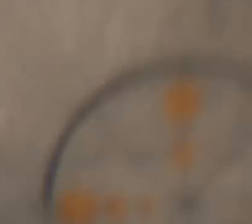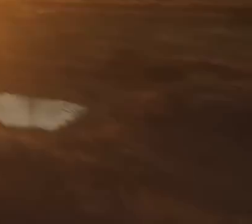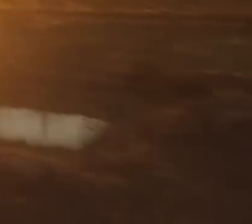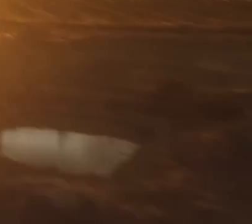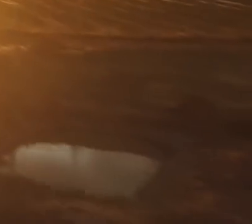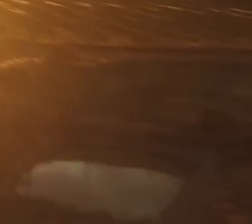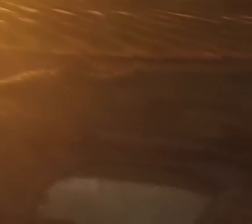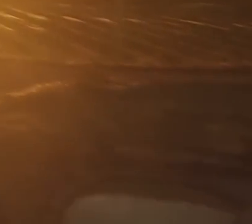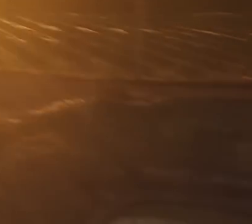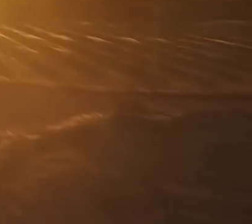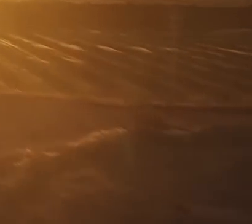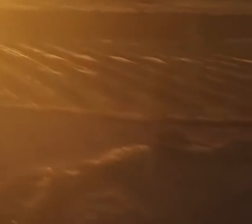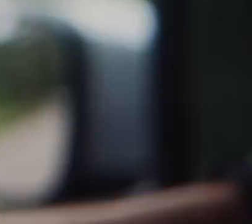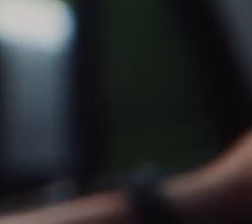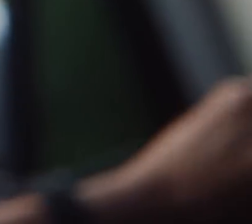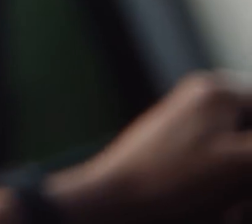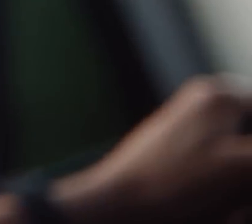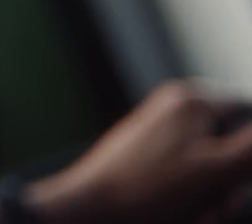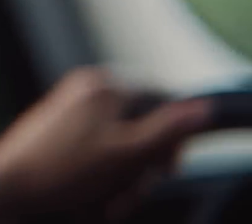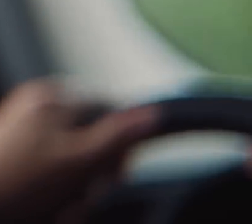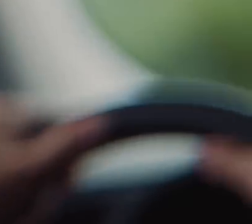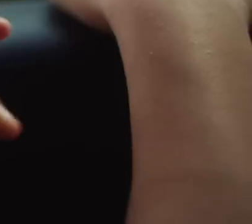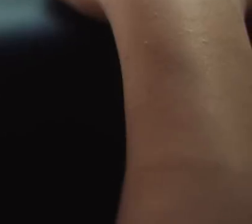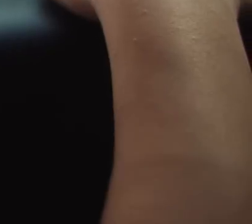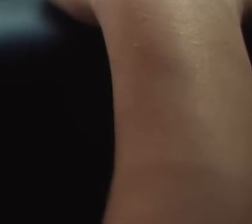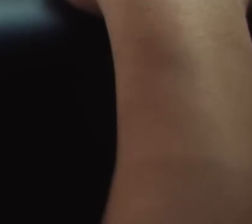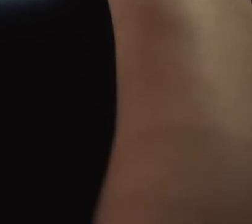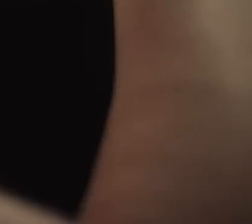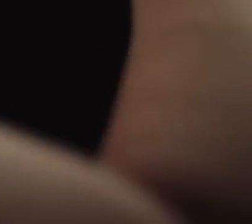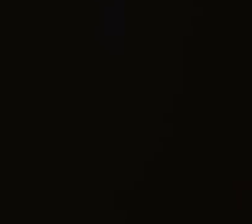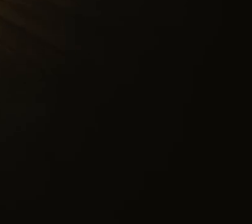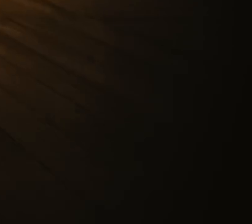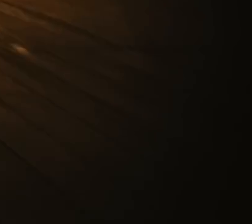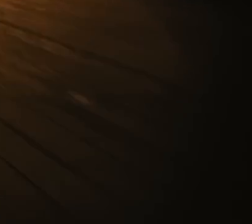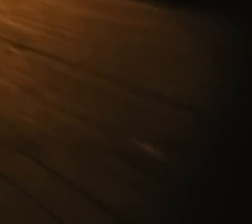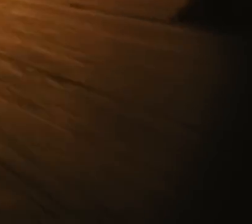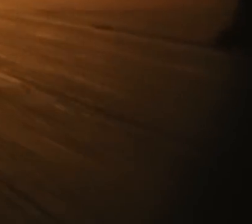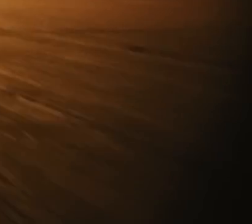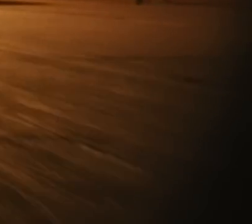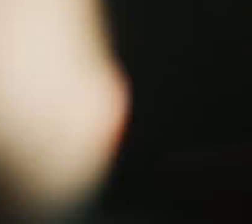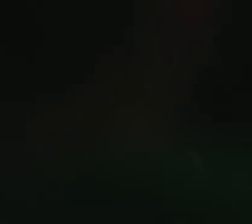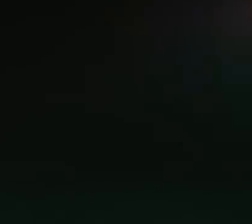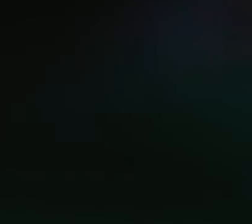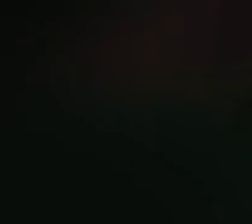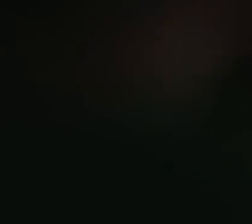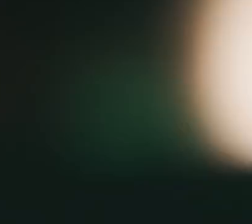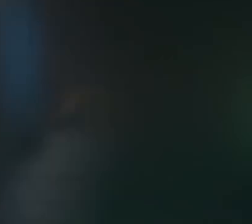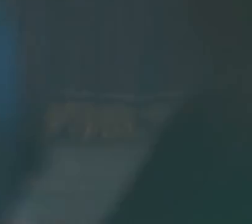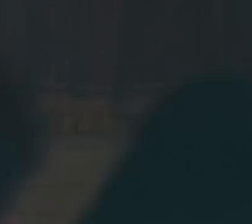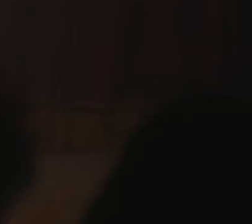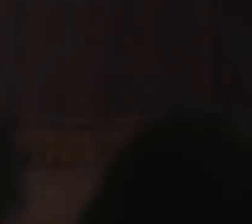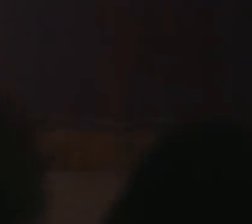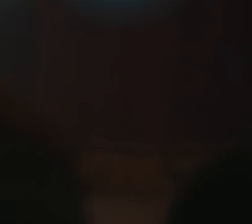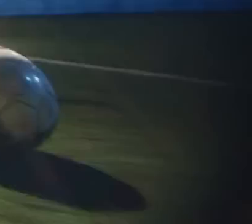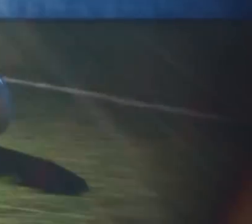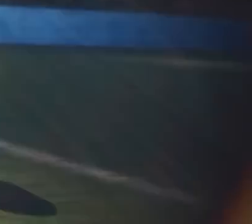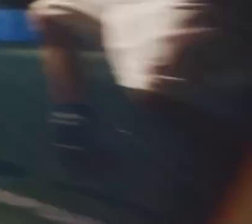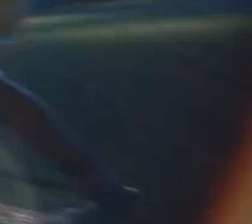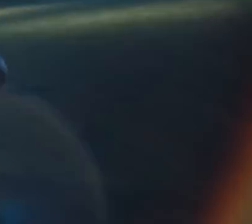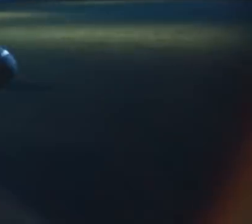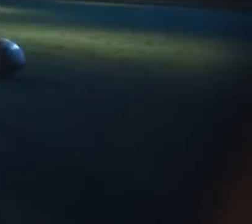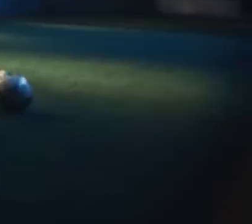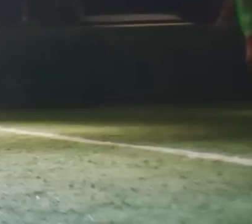tem uma energia que não conseguimos produzir sozinhos a eletrobrasilidade